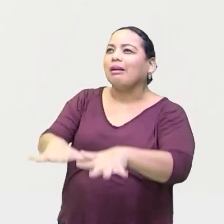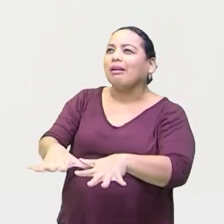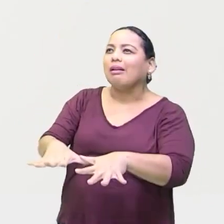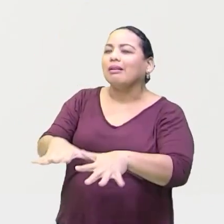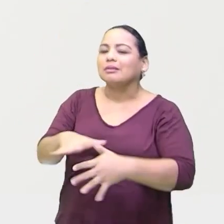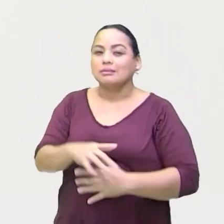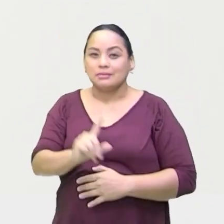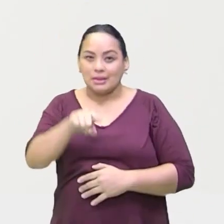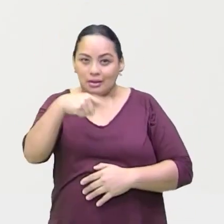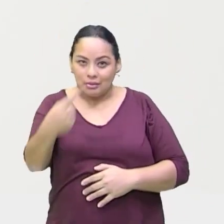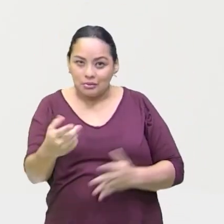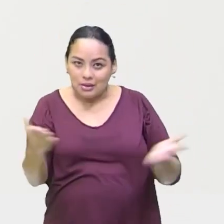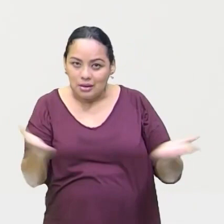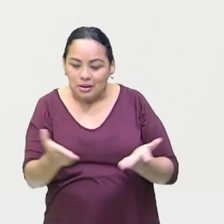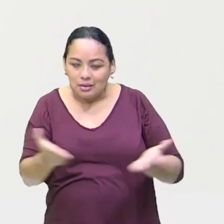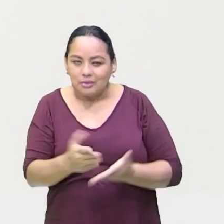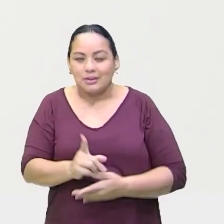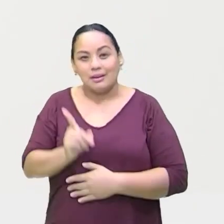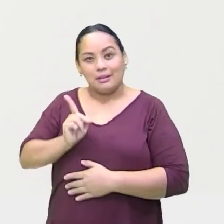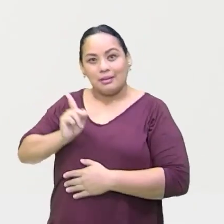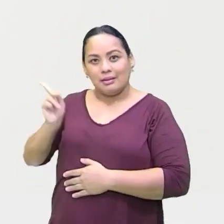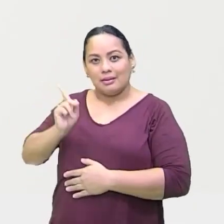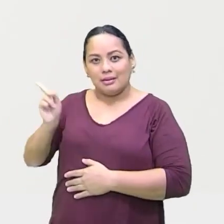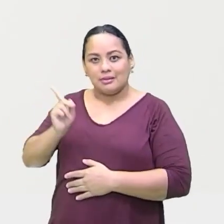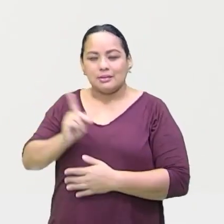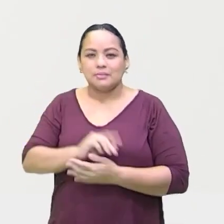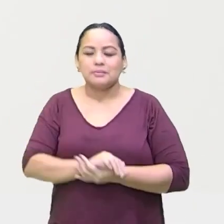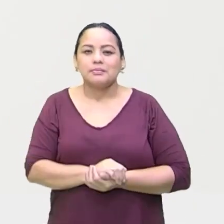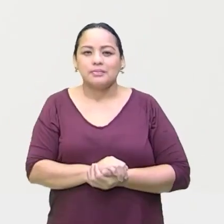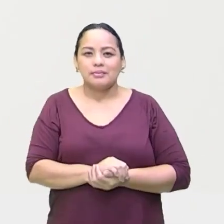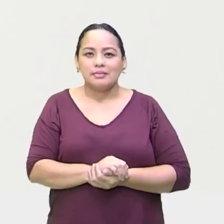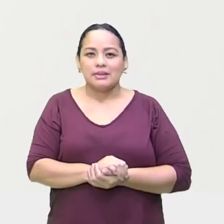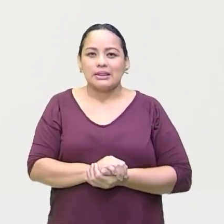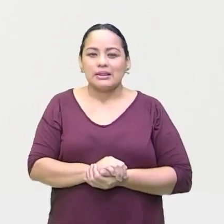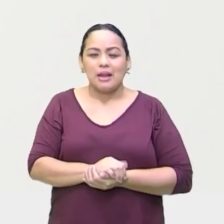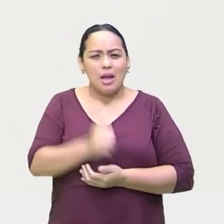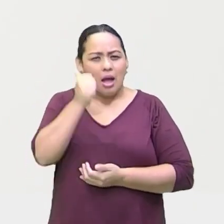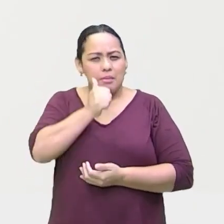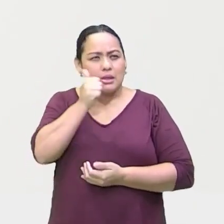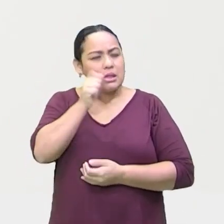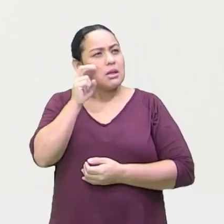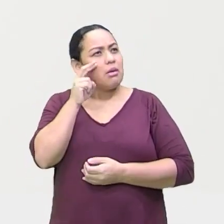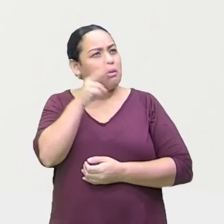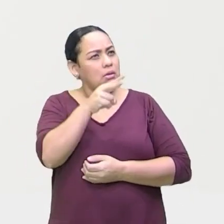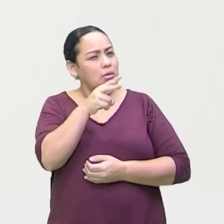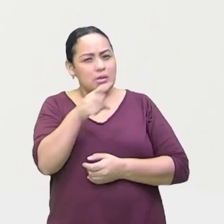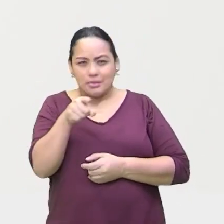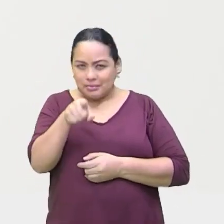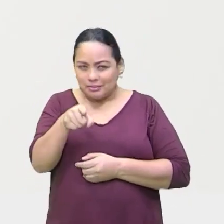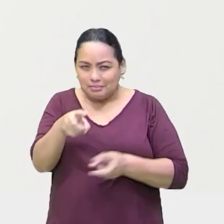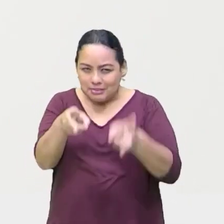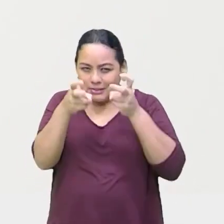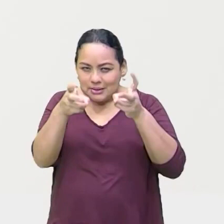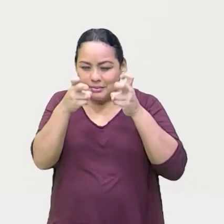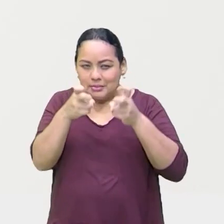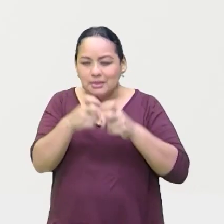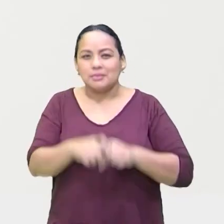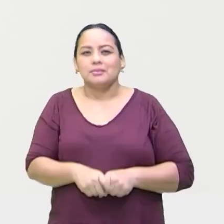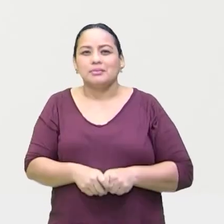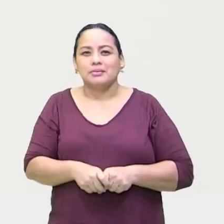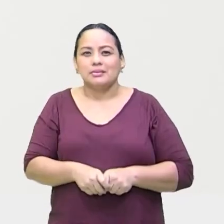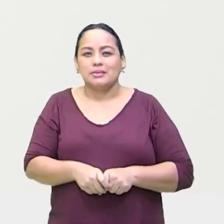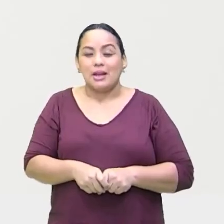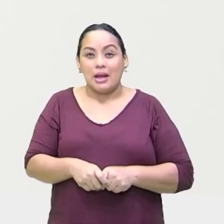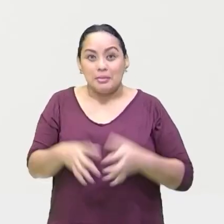a próxima aqui, ó. Esta aqui. Aí ela fica olhando, perceberam? Aqui eu tenho a tirinha não verbal,